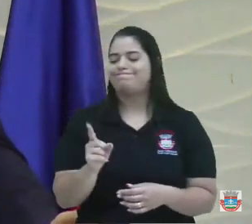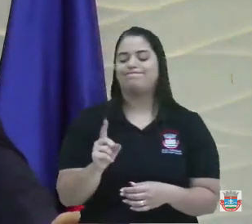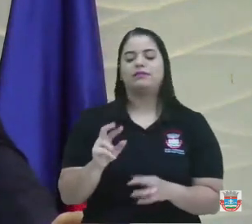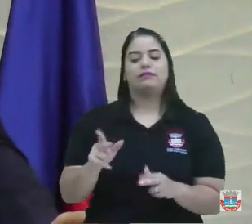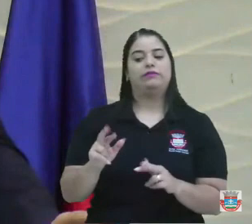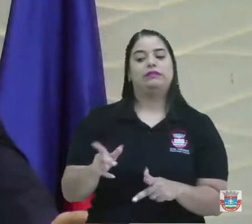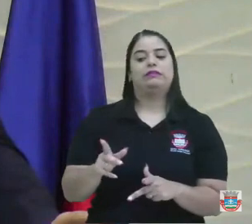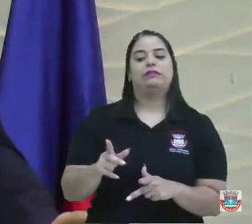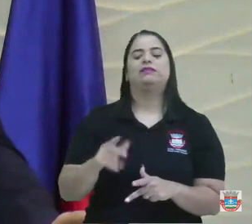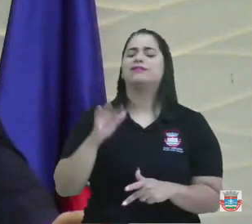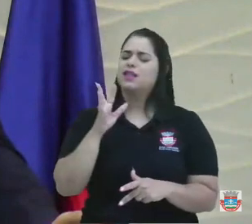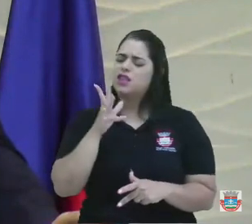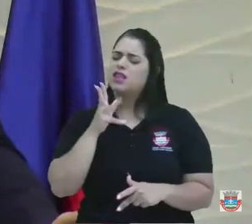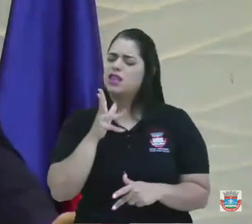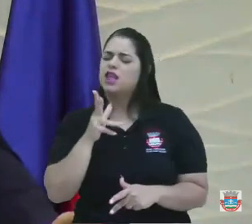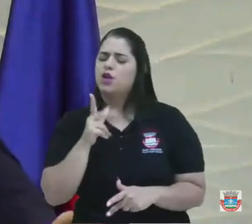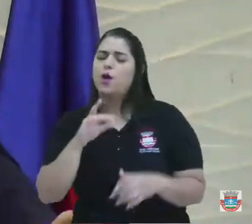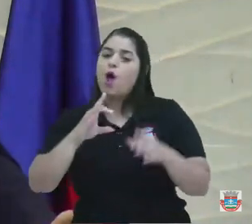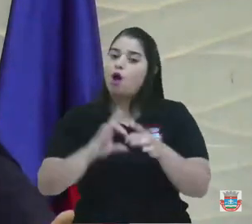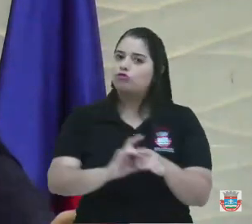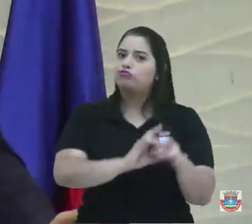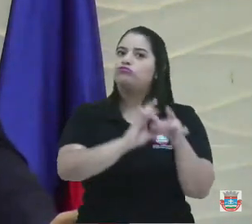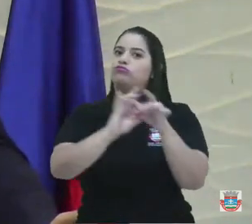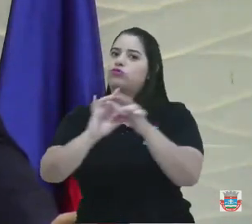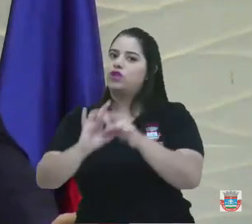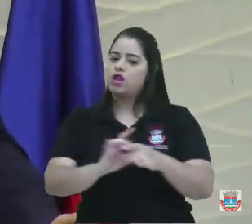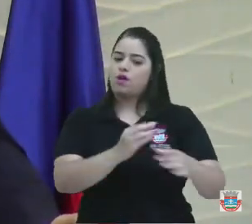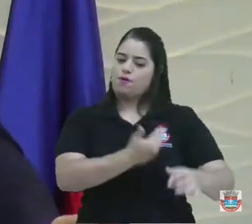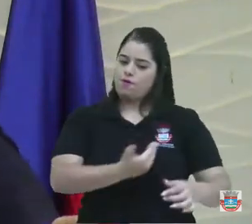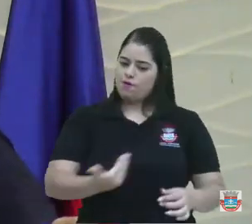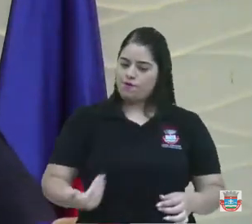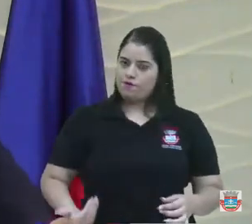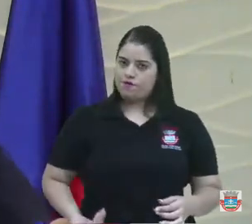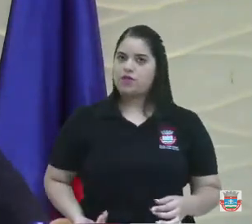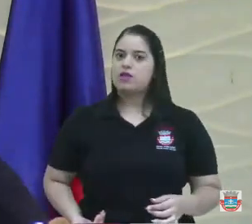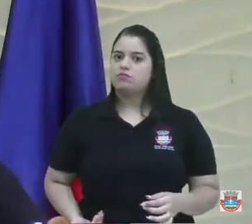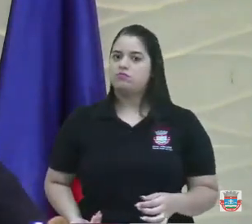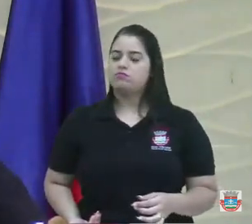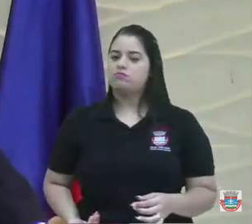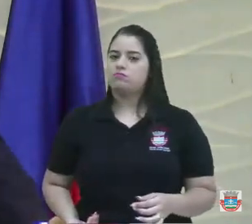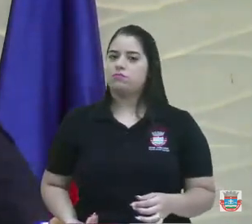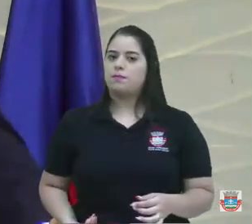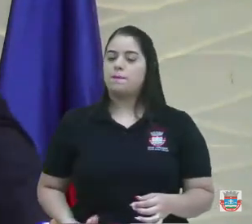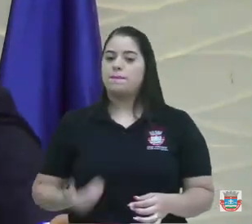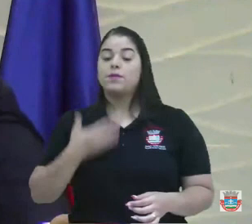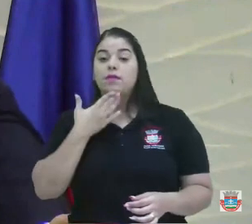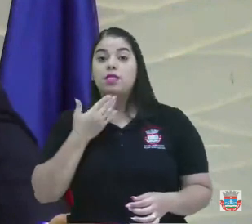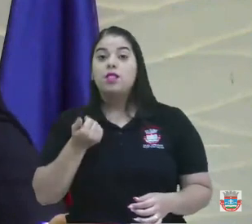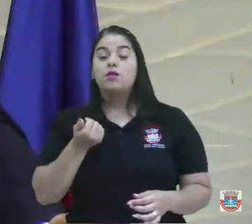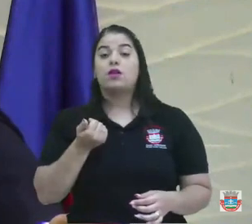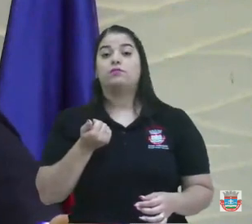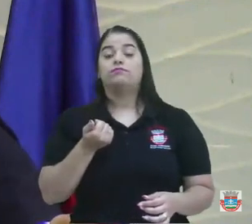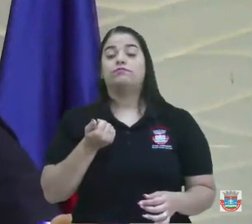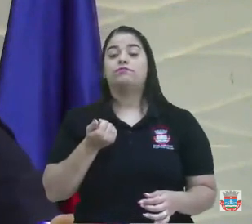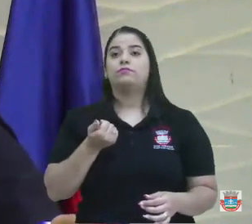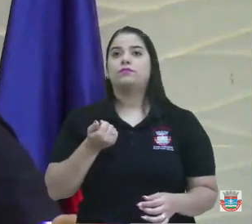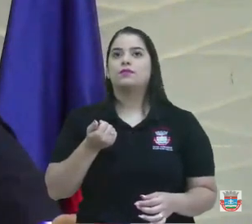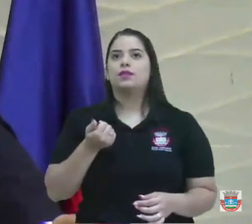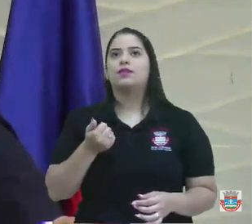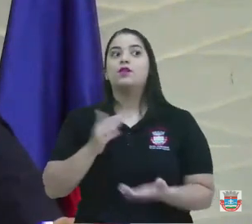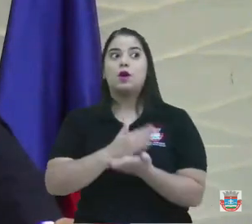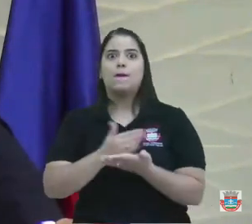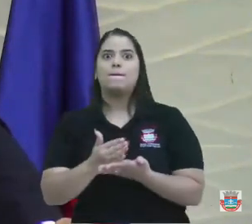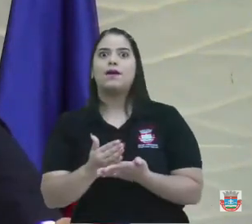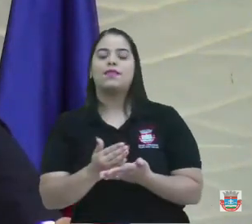forças com os nossos deputados, com o governo que vai ser renovado agora a partir de janeiro. Graças a